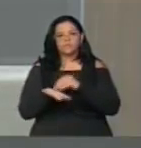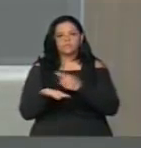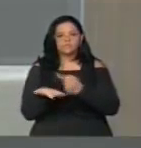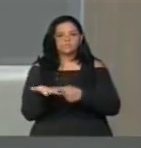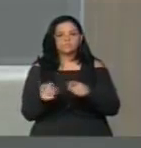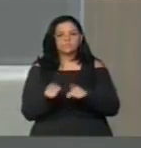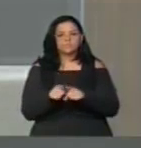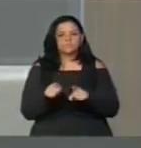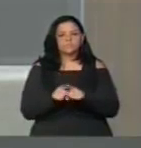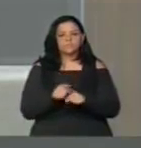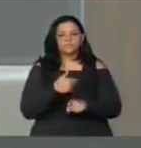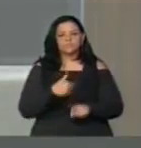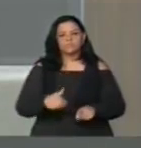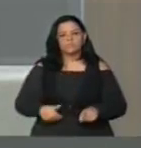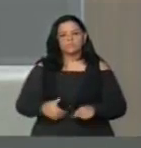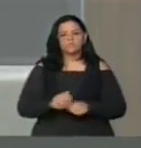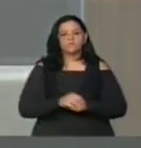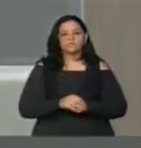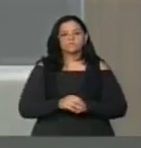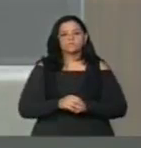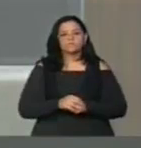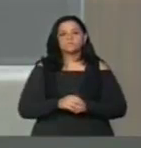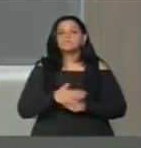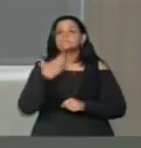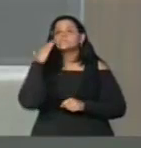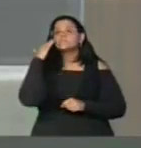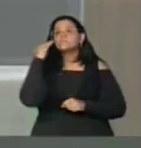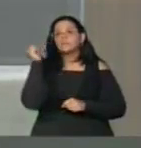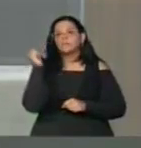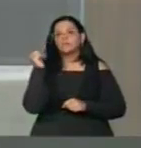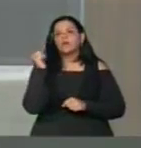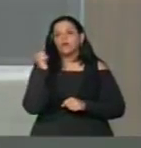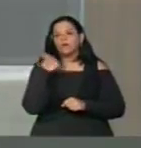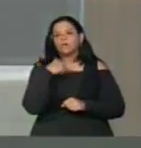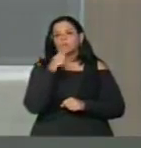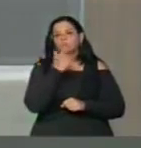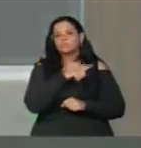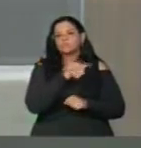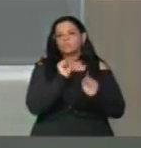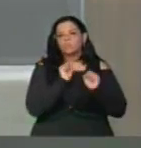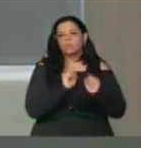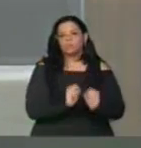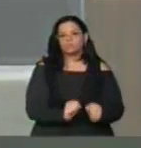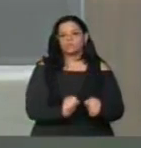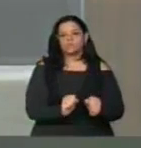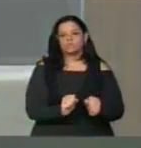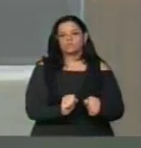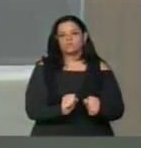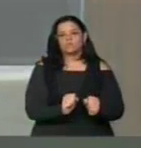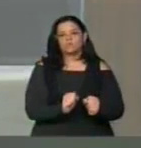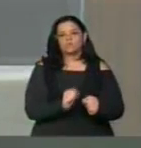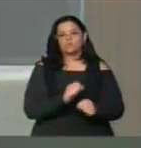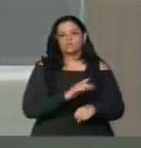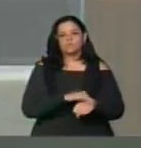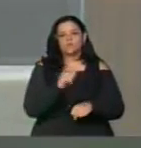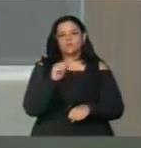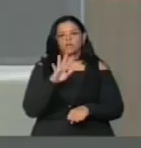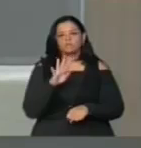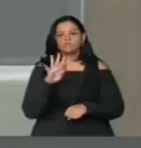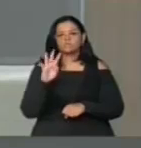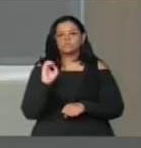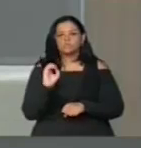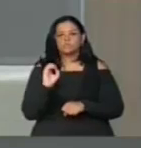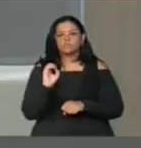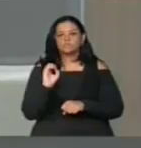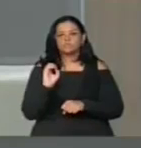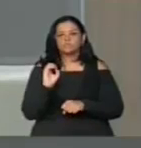dos governantes. Saber é poder, meus colegas parlamentares. Faz mais de 4 séculos que o